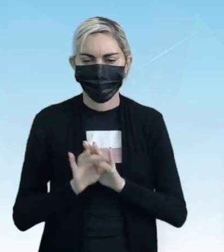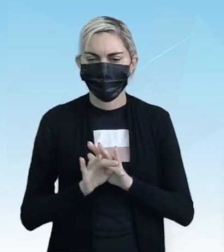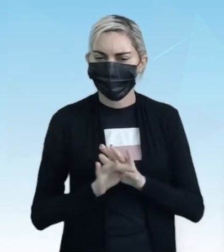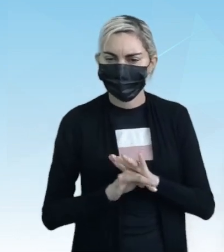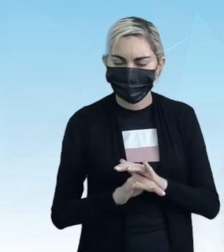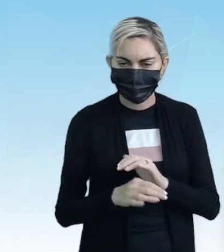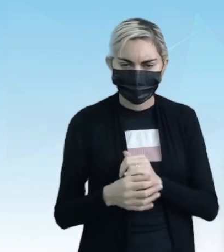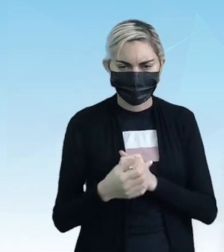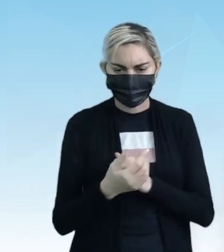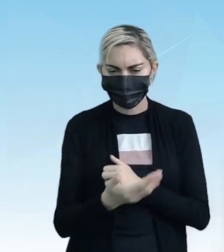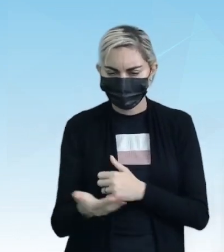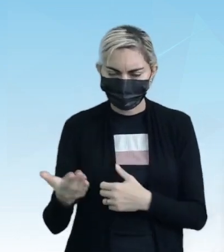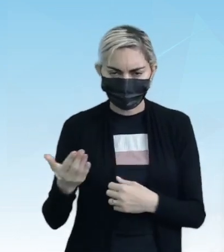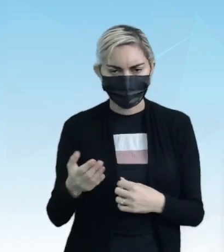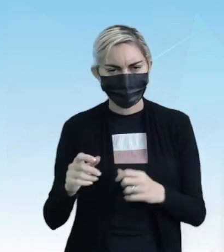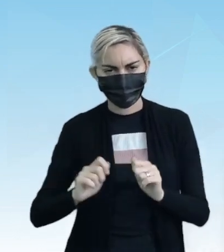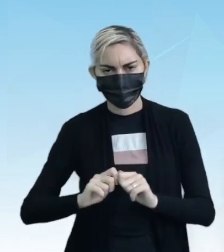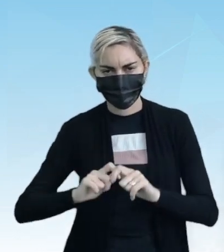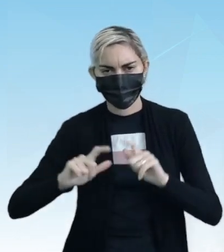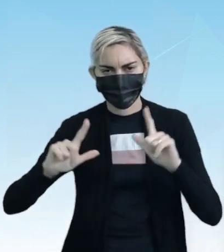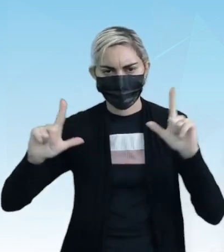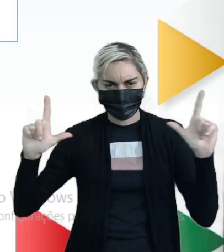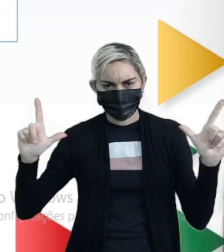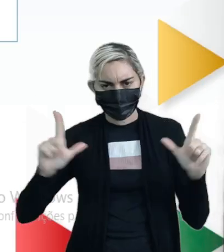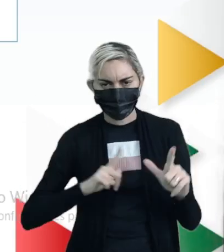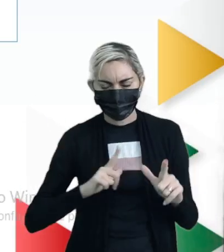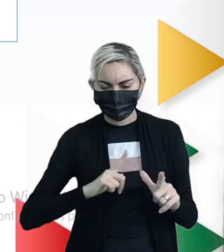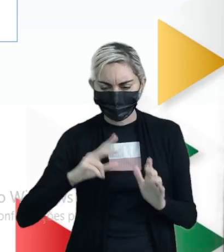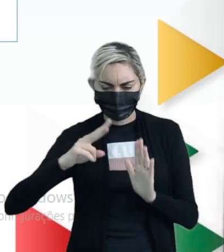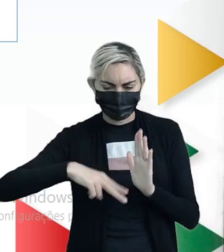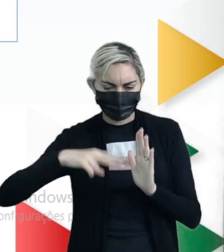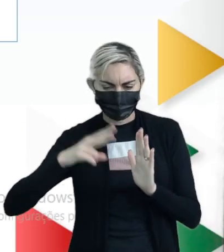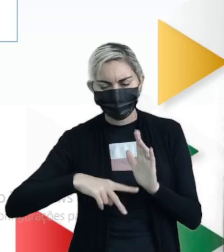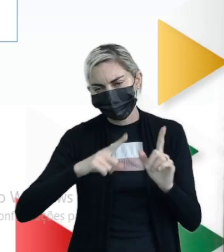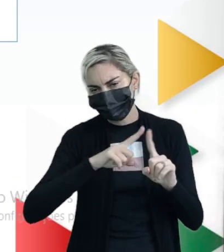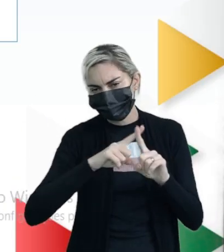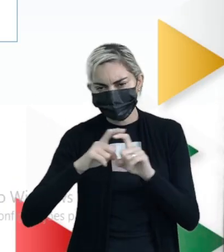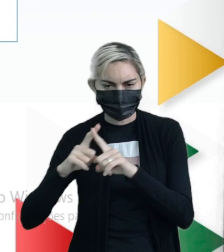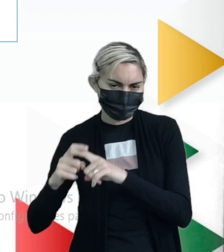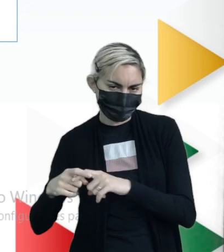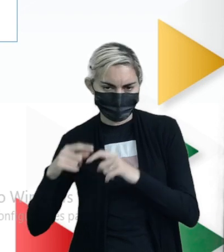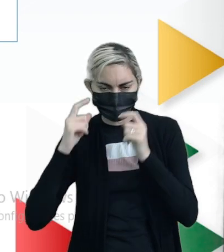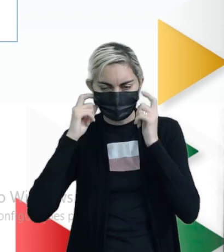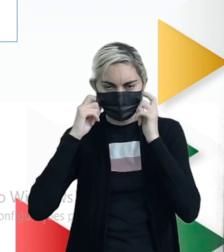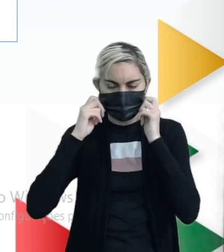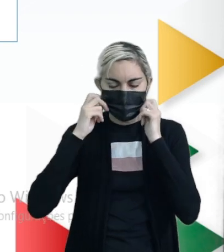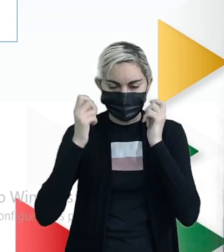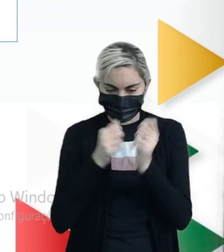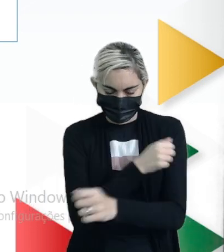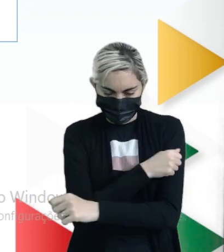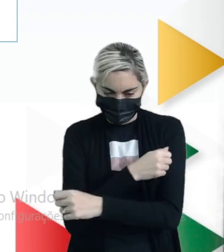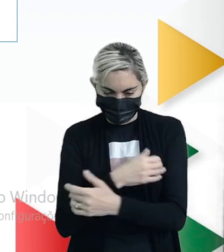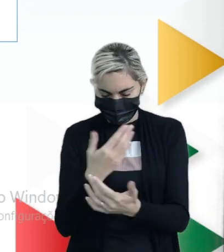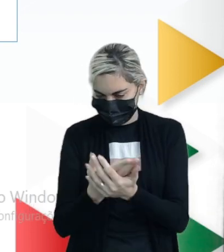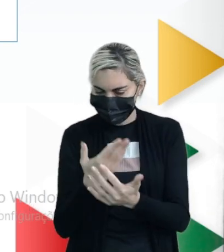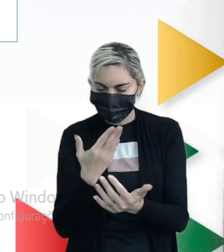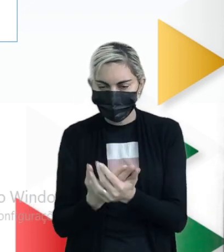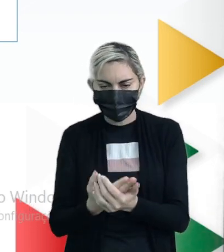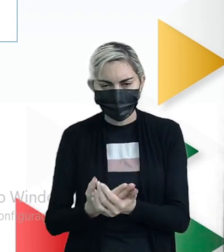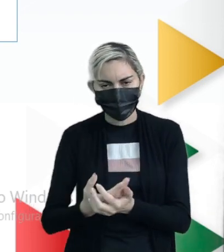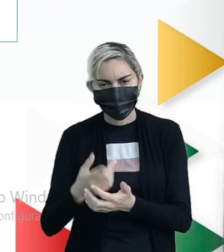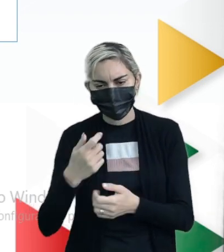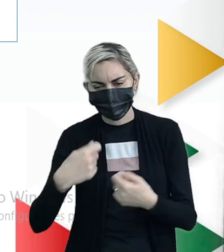Então vejam só aqui, na tela eu tenho, para a leitura da charge, o estudante e a estudante